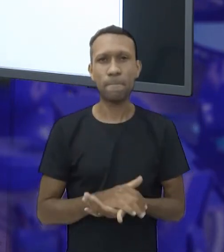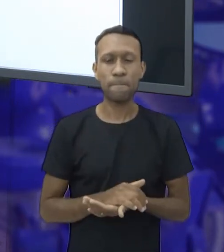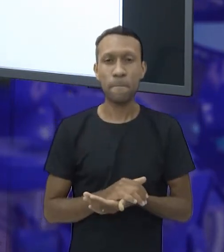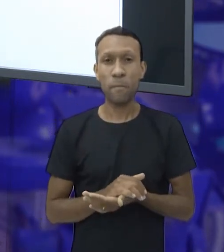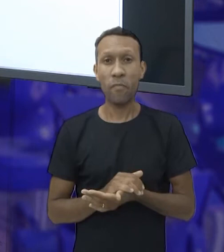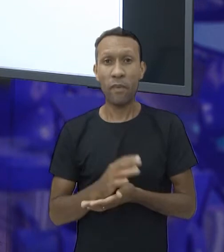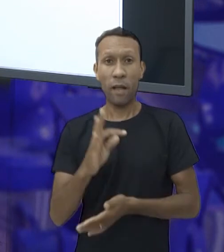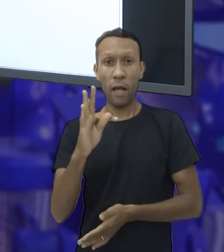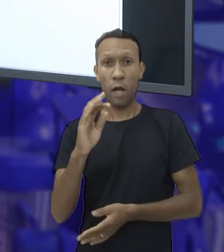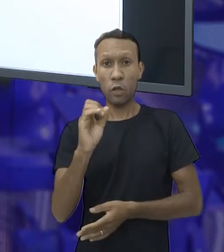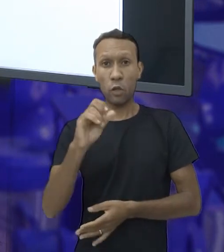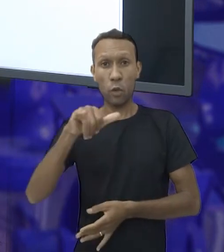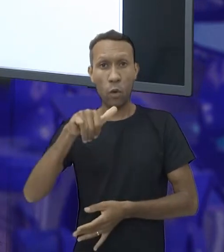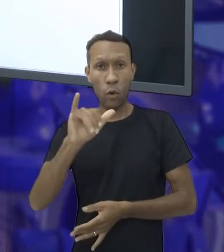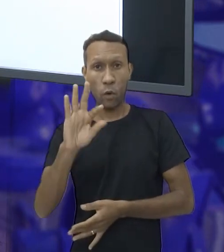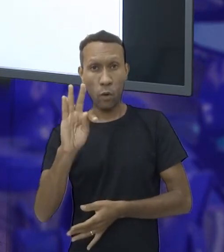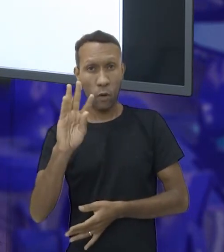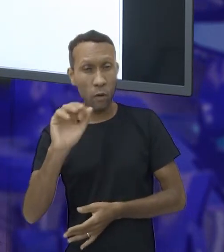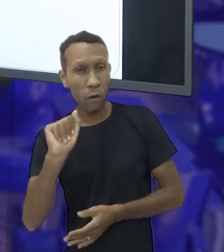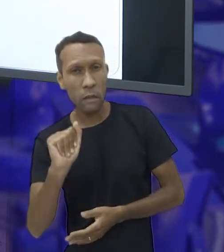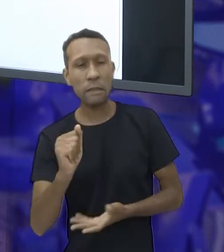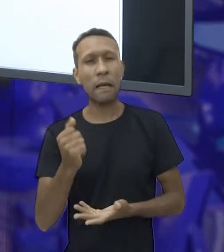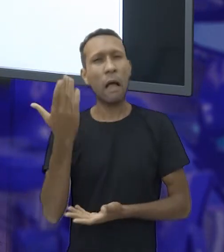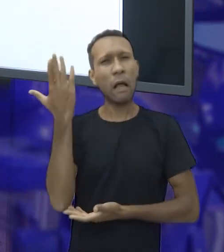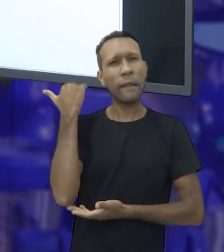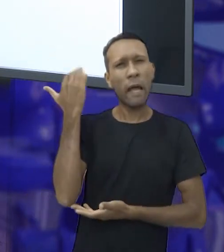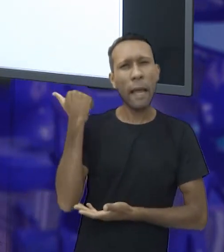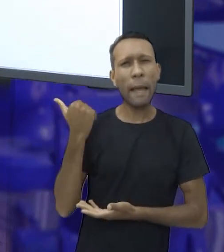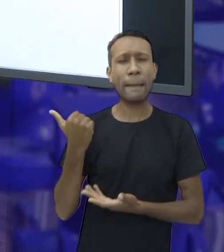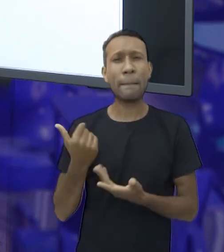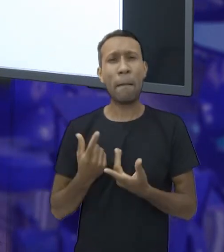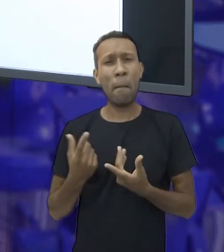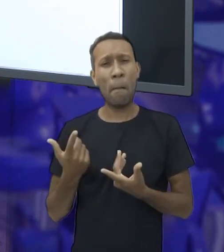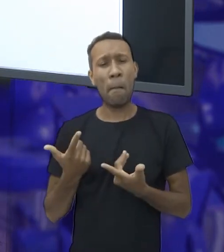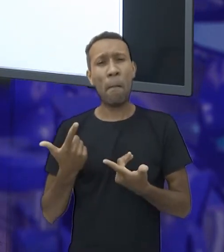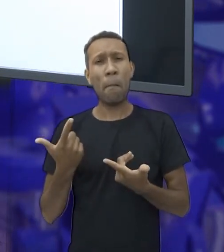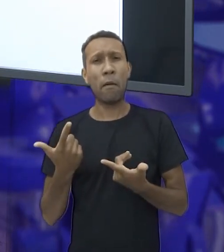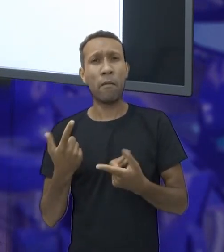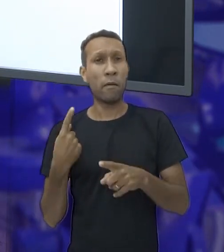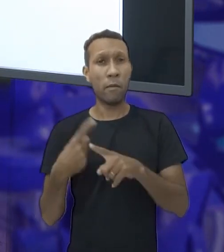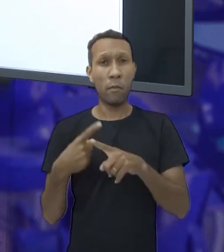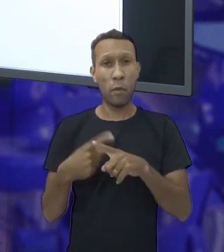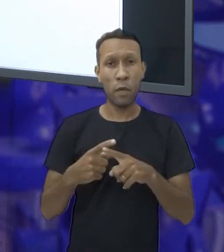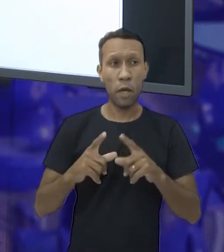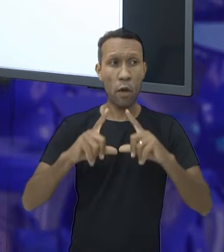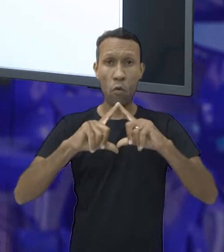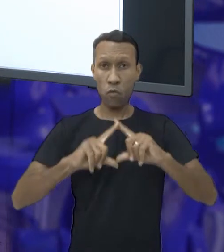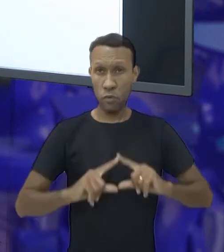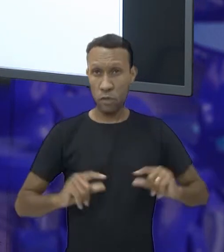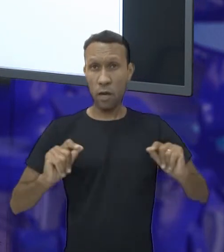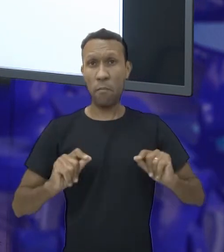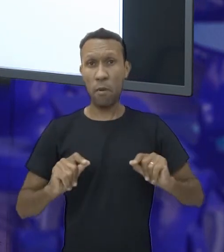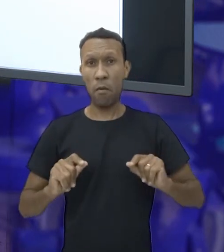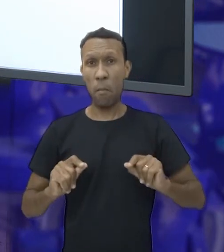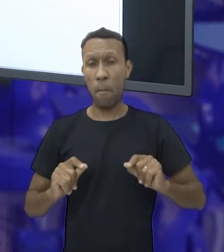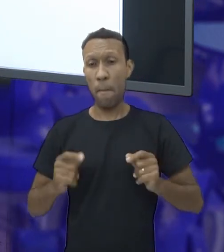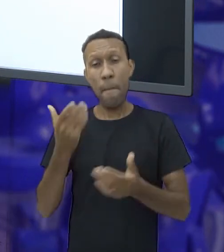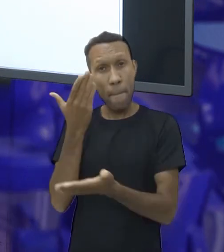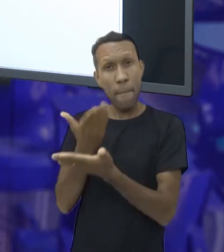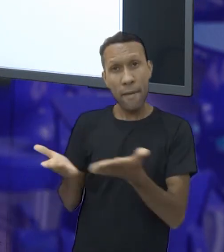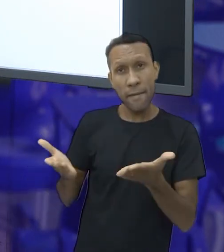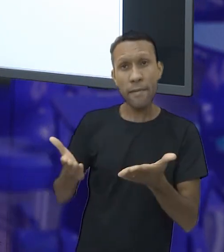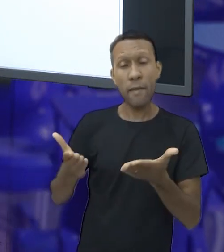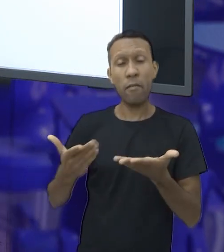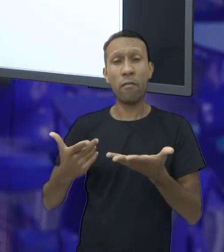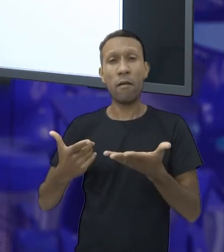A Toyota passava por uma crise econômica muito grande na época. O Japão, derrotado na guerra, ele não tinha,